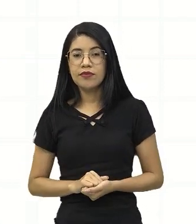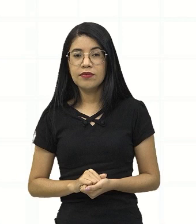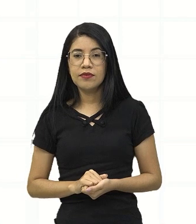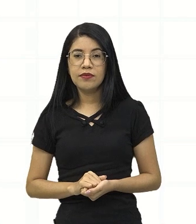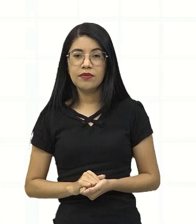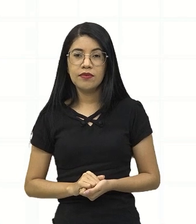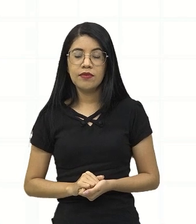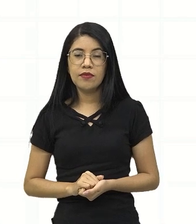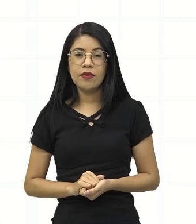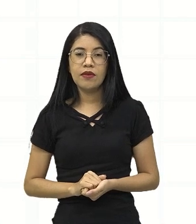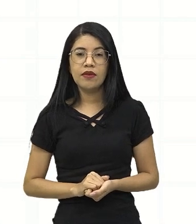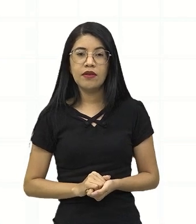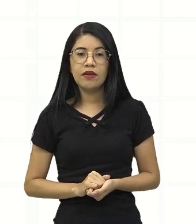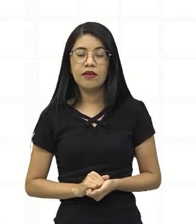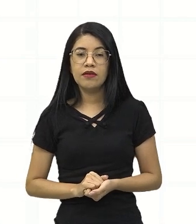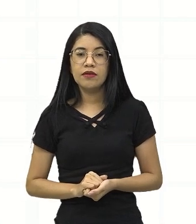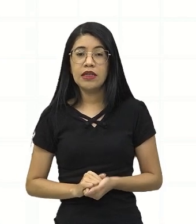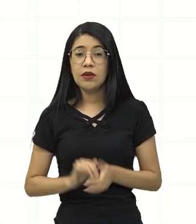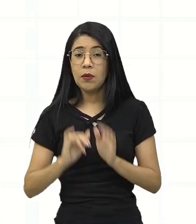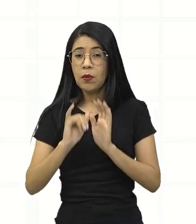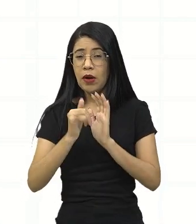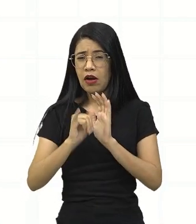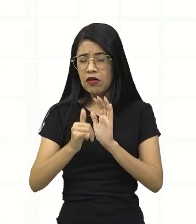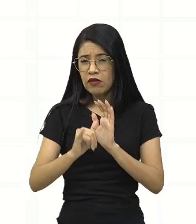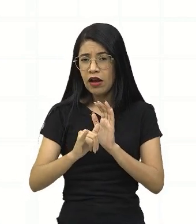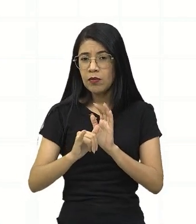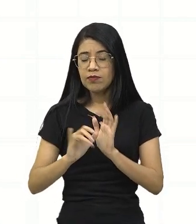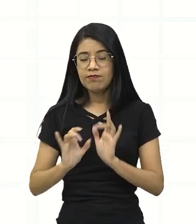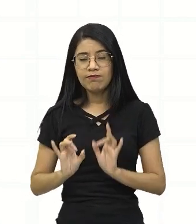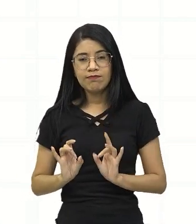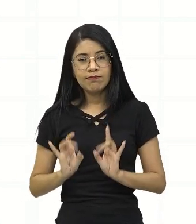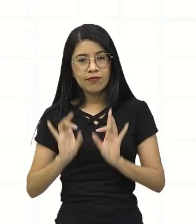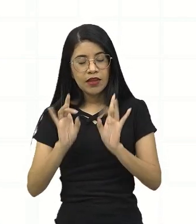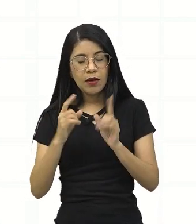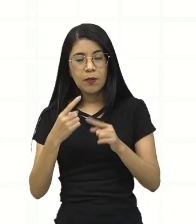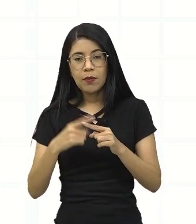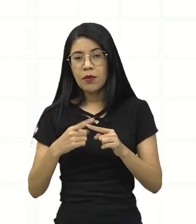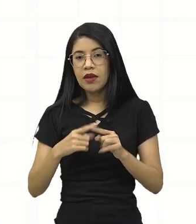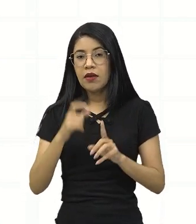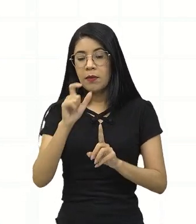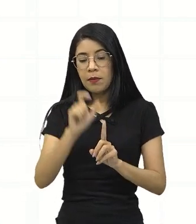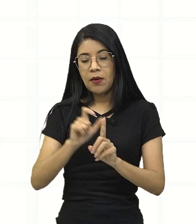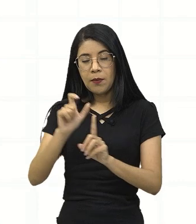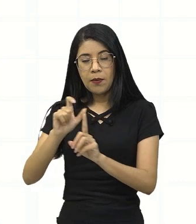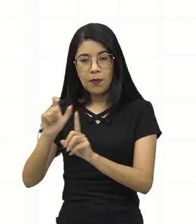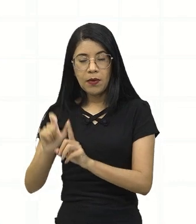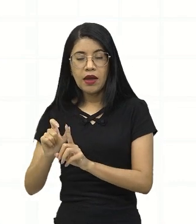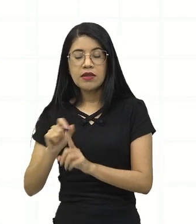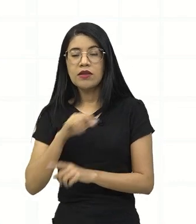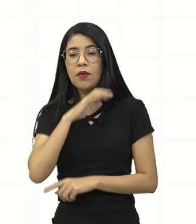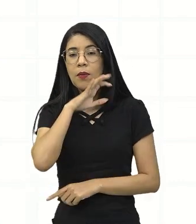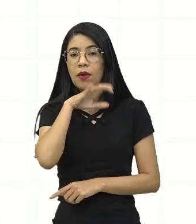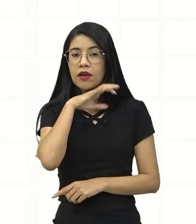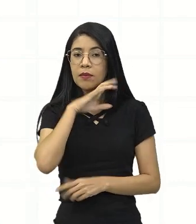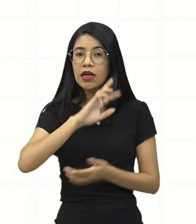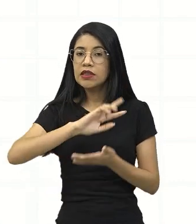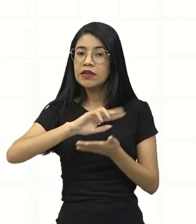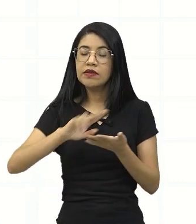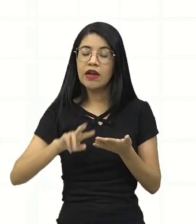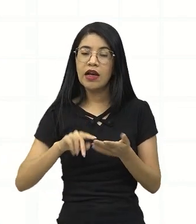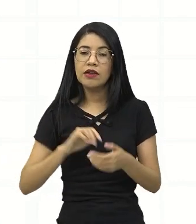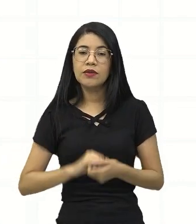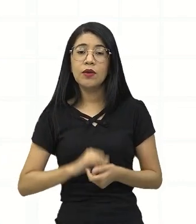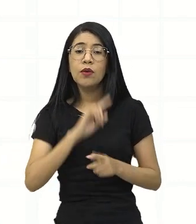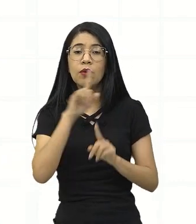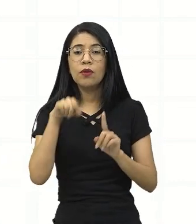na fábula, a fábula é especial. Por quê? Os personagens da fábula são animais. Qual é o propósito